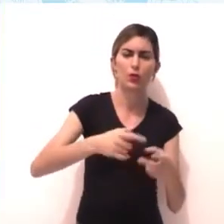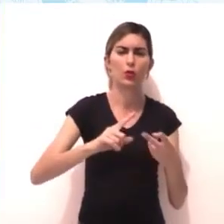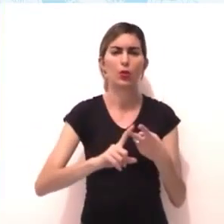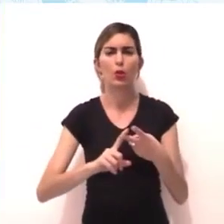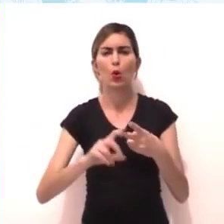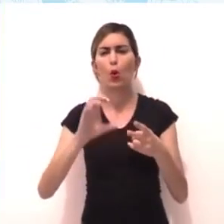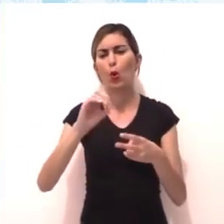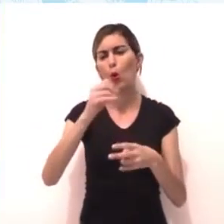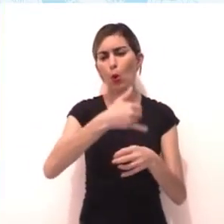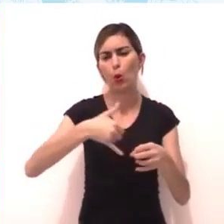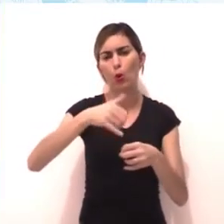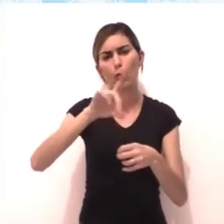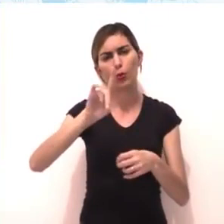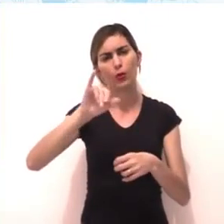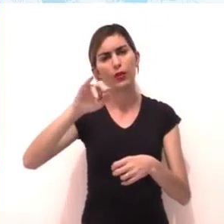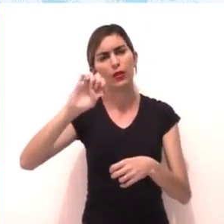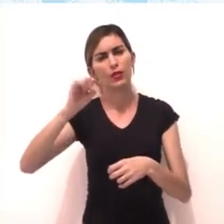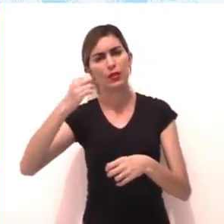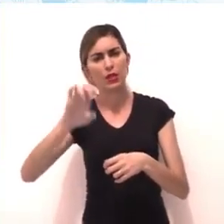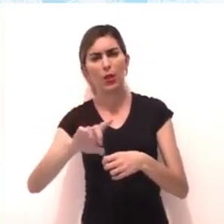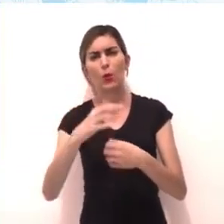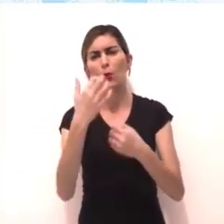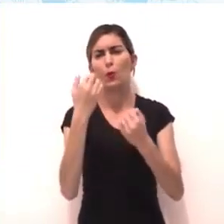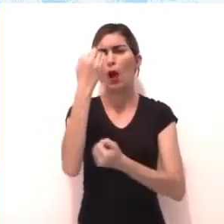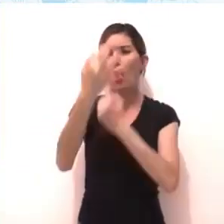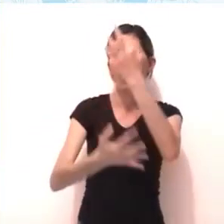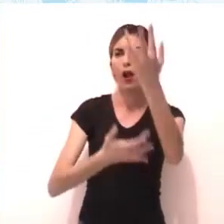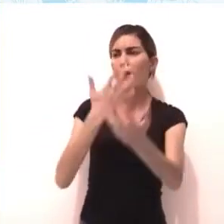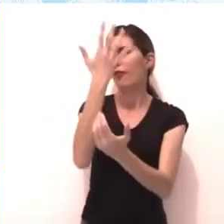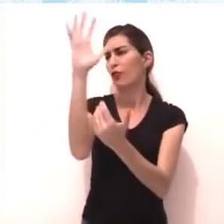óleo diesel, queimando as florestas,